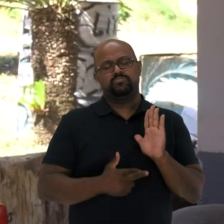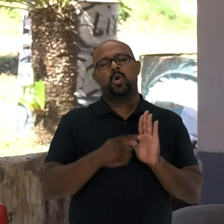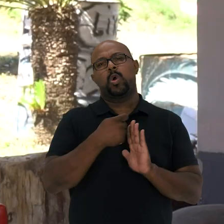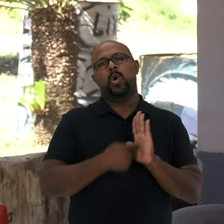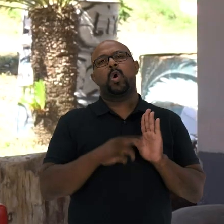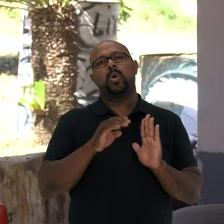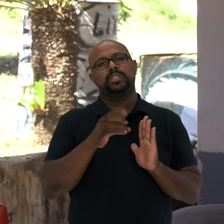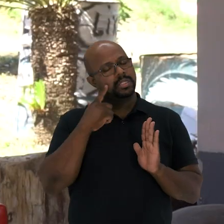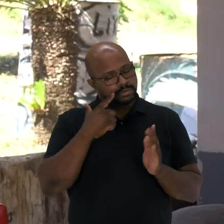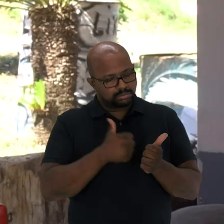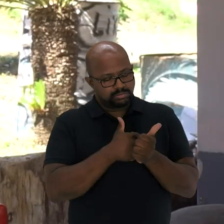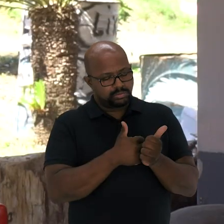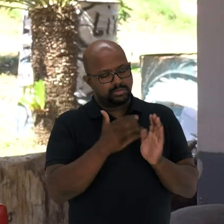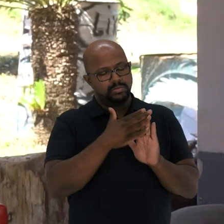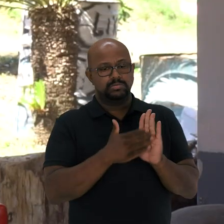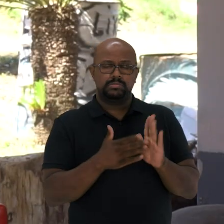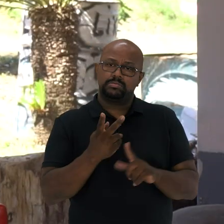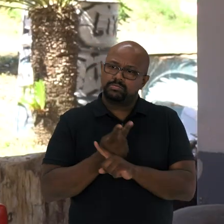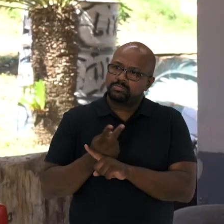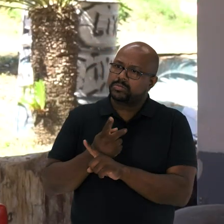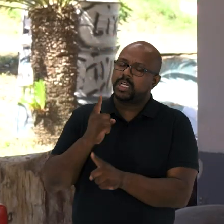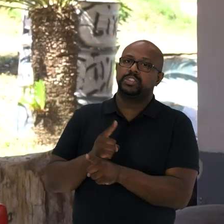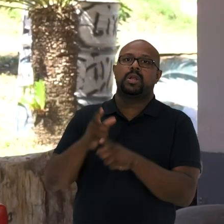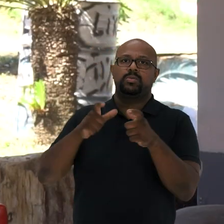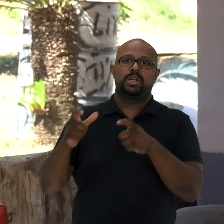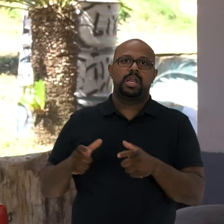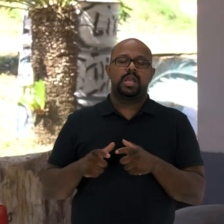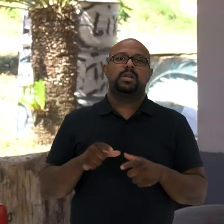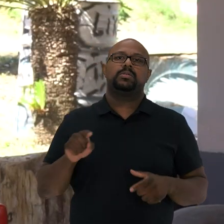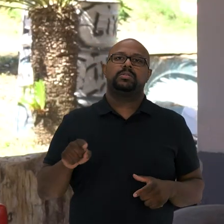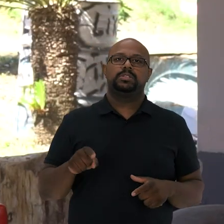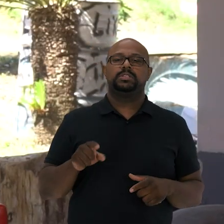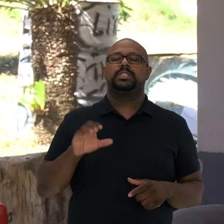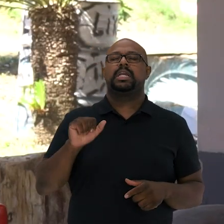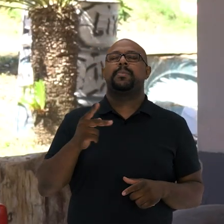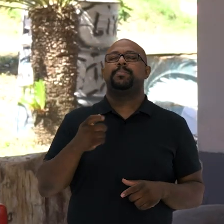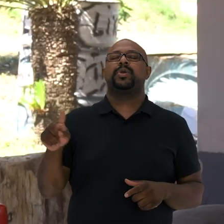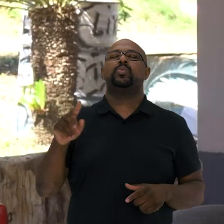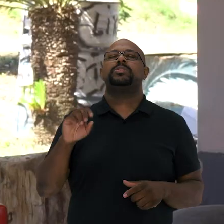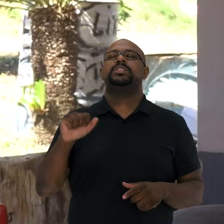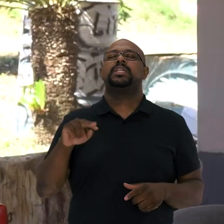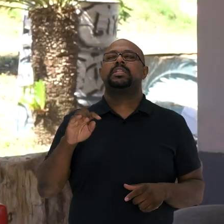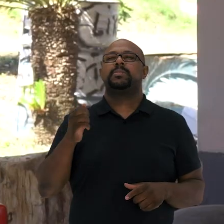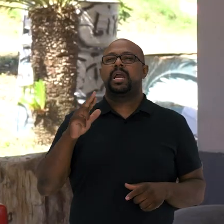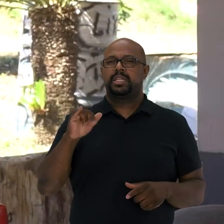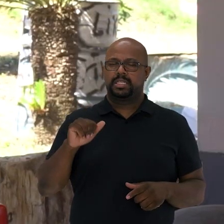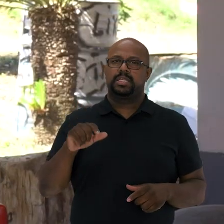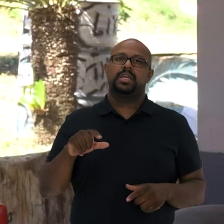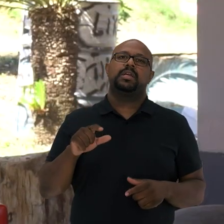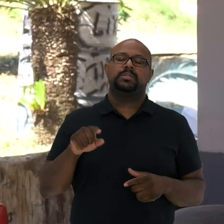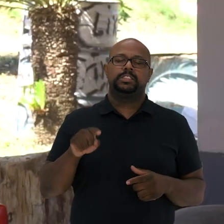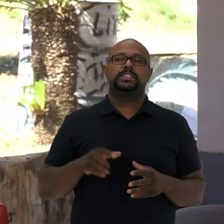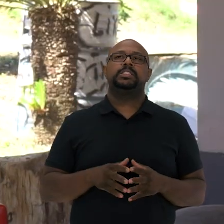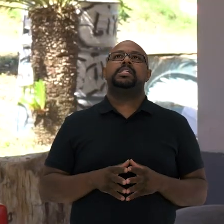né? E a gente ia atrás dos roteiros que ele tinha, achar o local, né? Como esse Capão Santa Maria lá, Capão